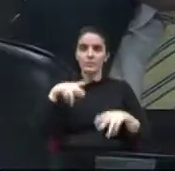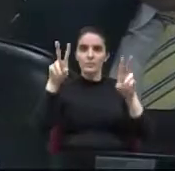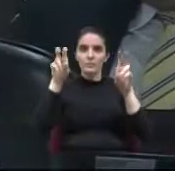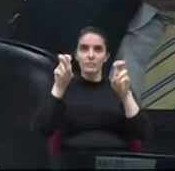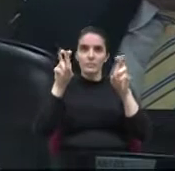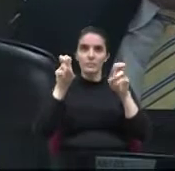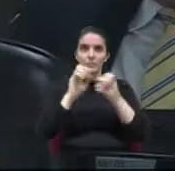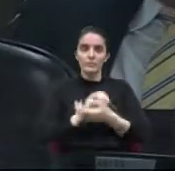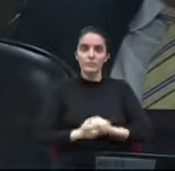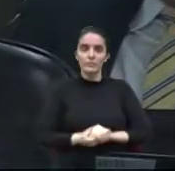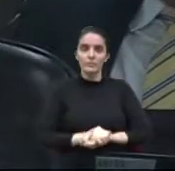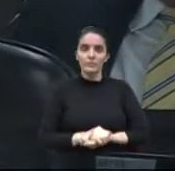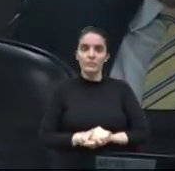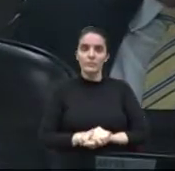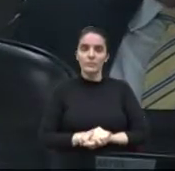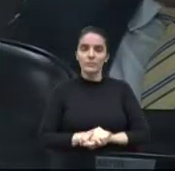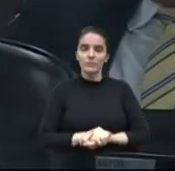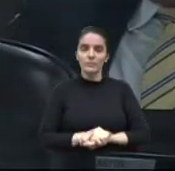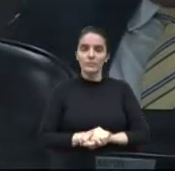caso.